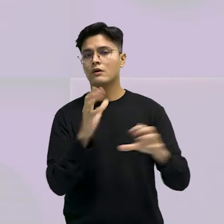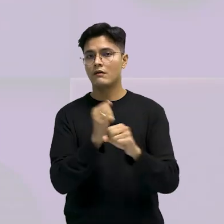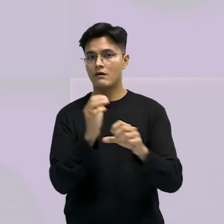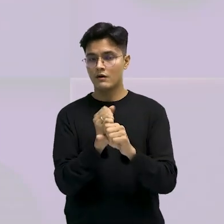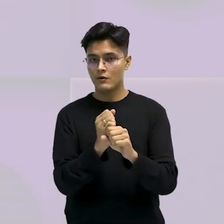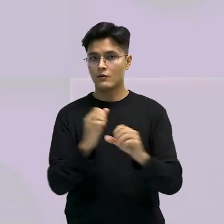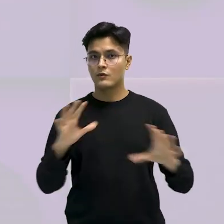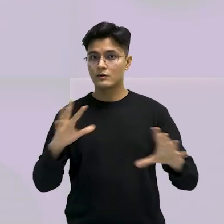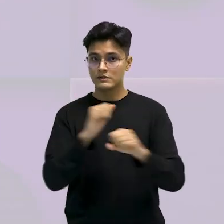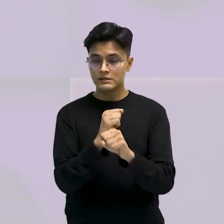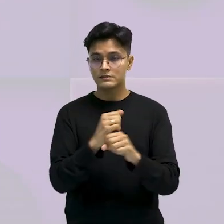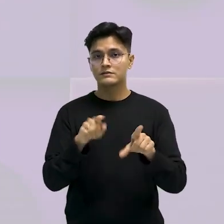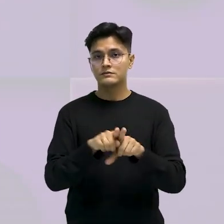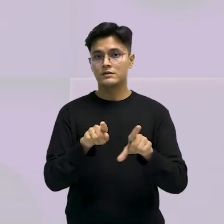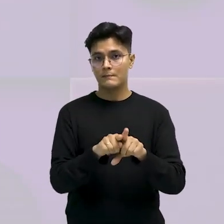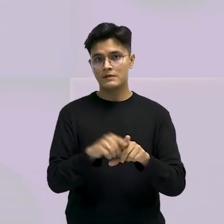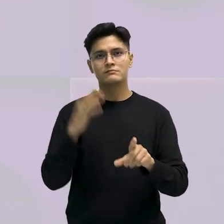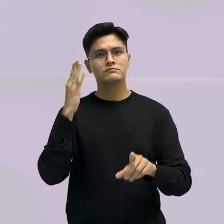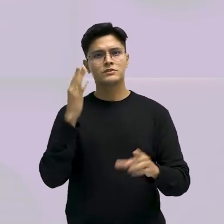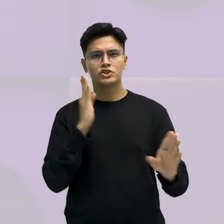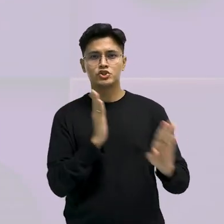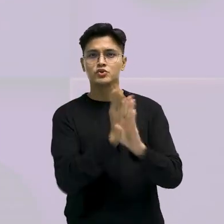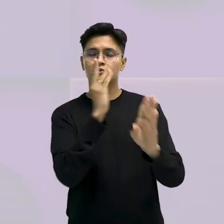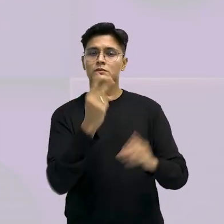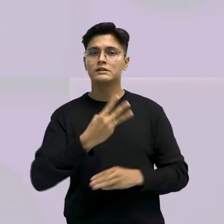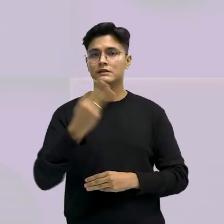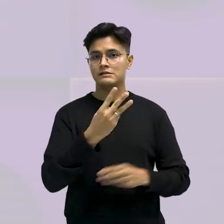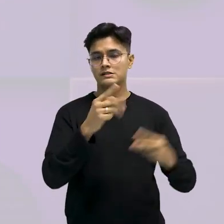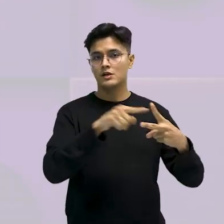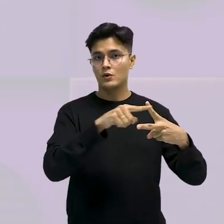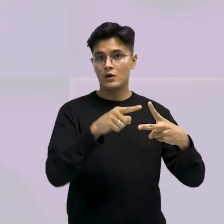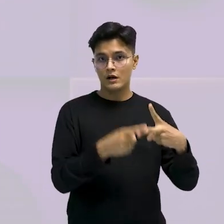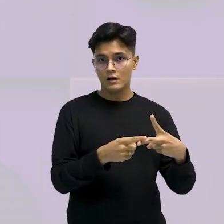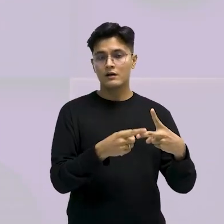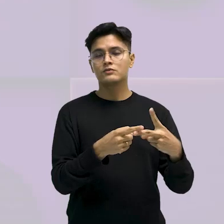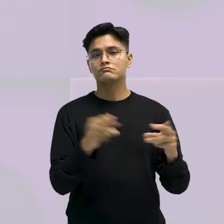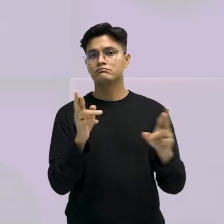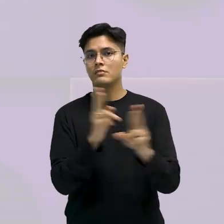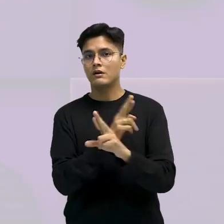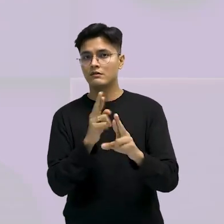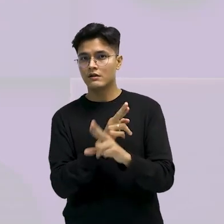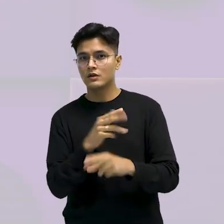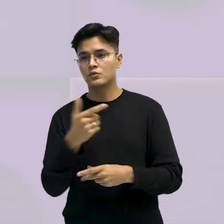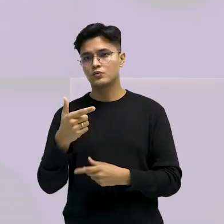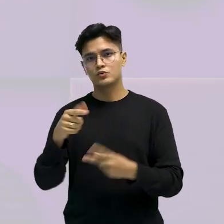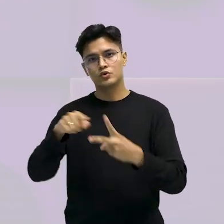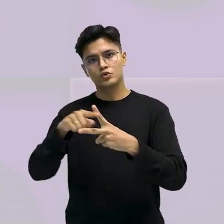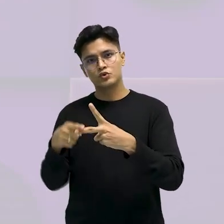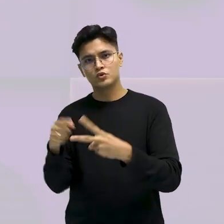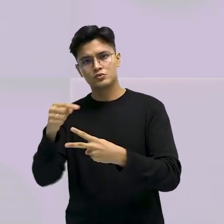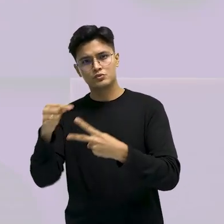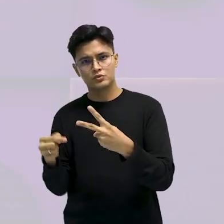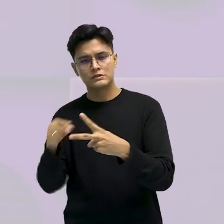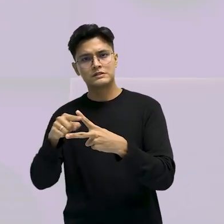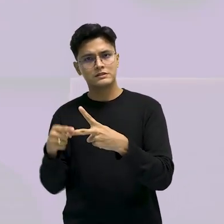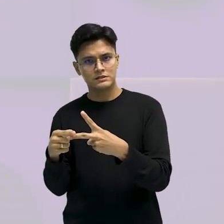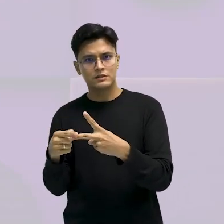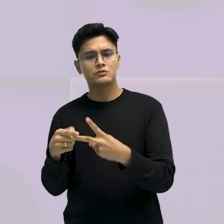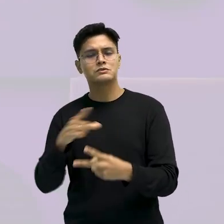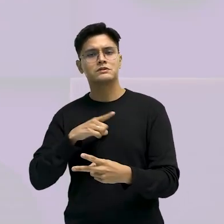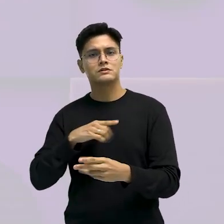determinar a medida do terceiro ângulo em função dos outros dois que foram dados, ou às vezes o problema ele